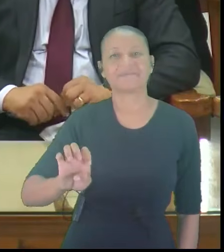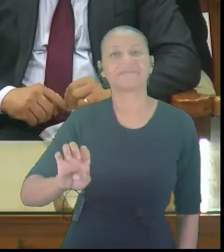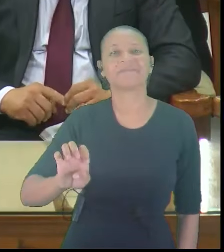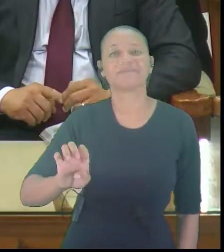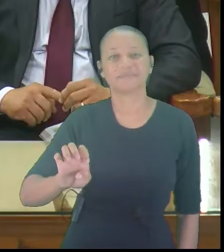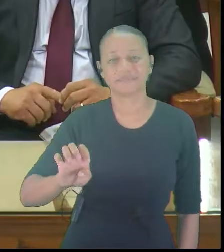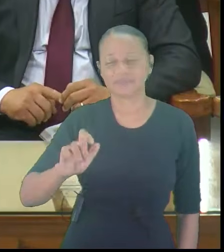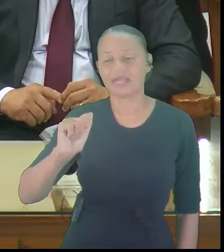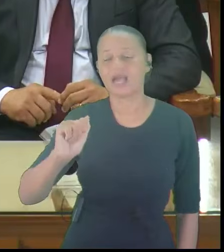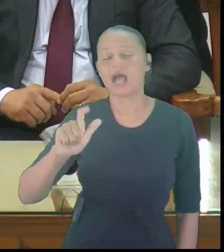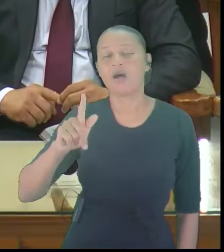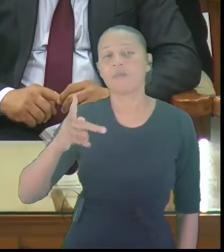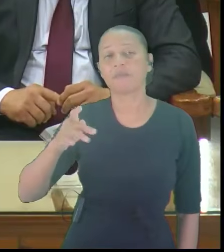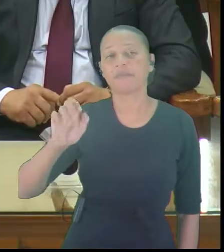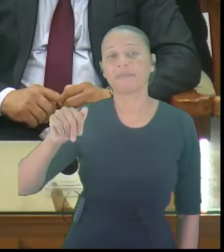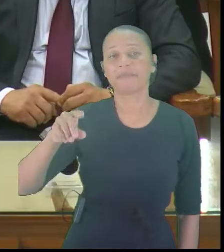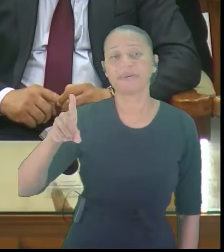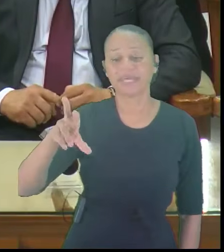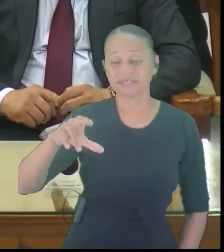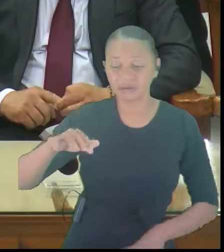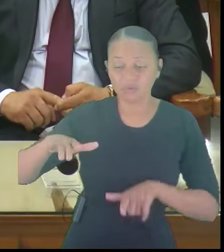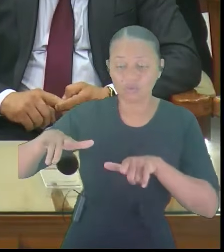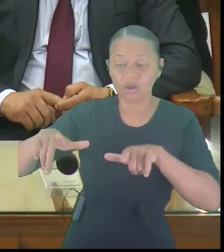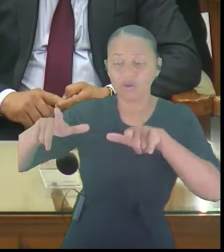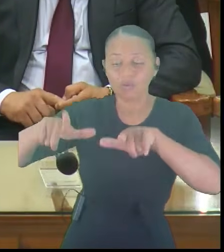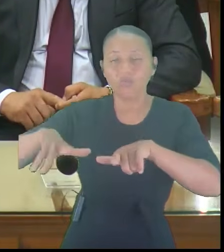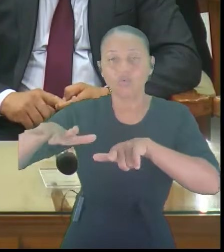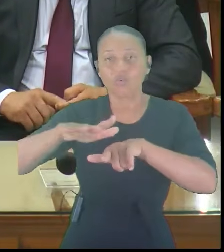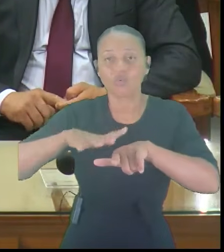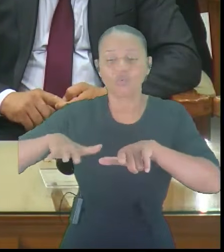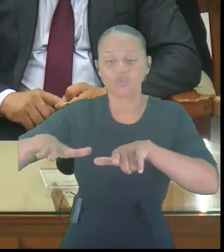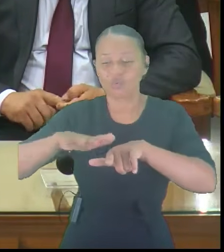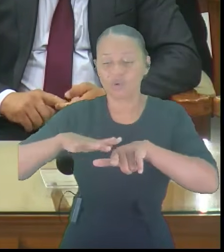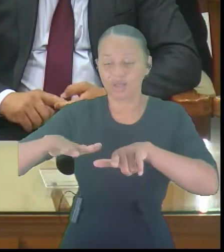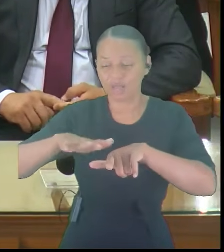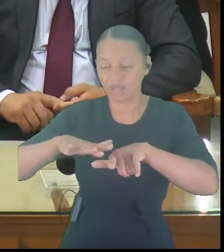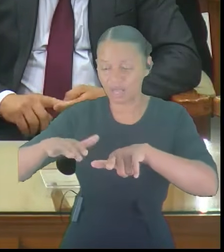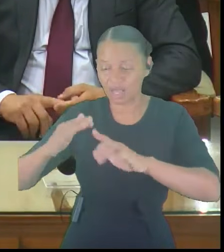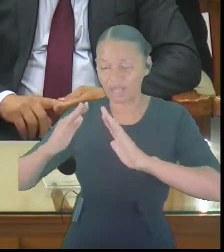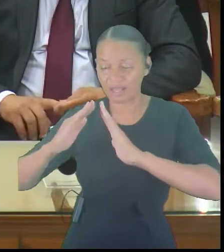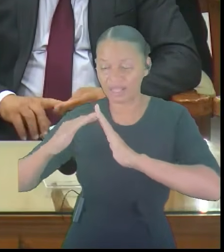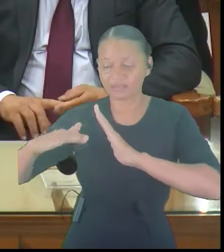Um alpendre é um espaço entre a casa e a rua. É